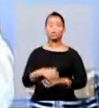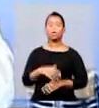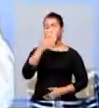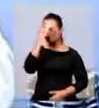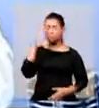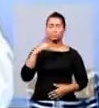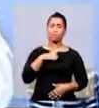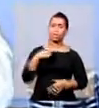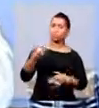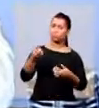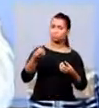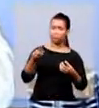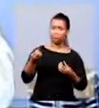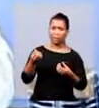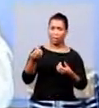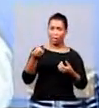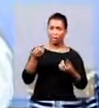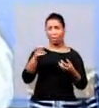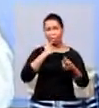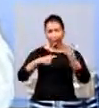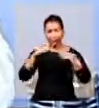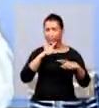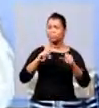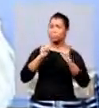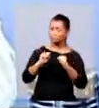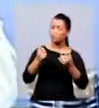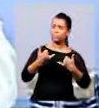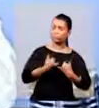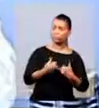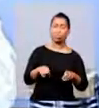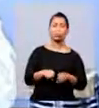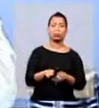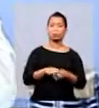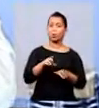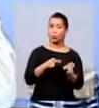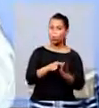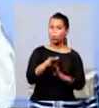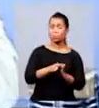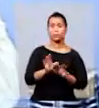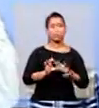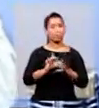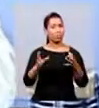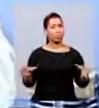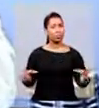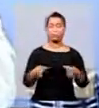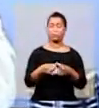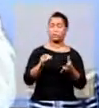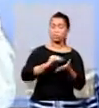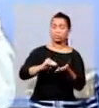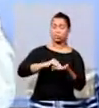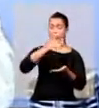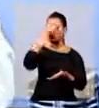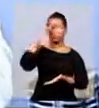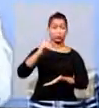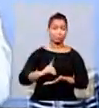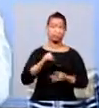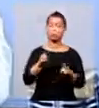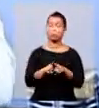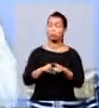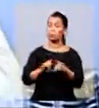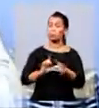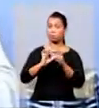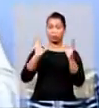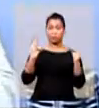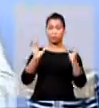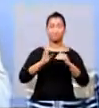fica à disposição. A Secretaria da Pessoa com Deficiência também está sempre à disposição para que eles possam me procurar. A gente fala que os